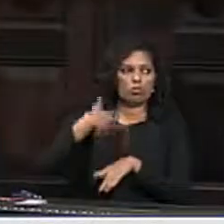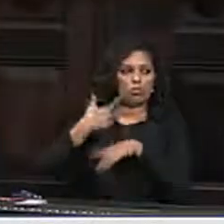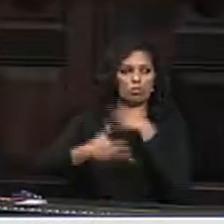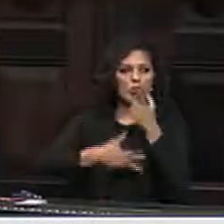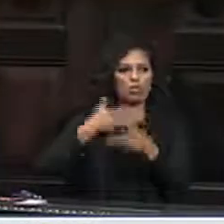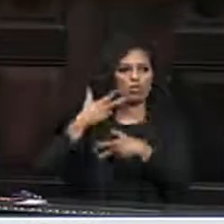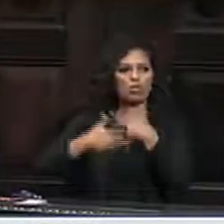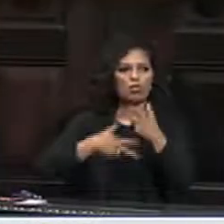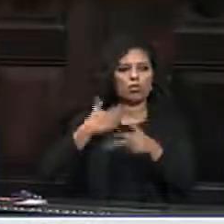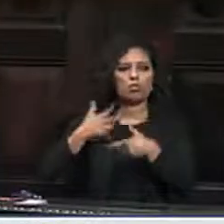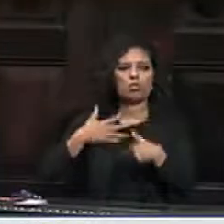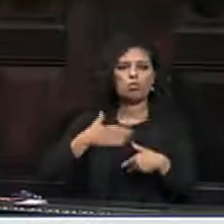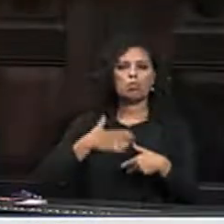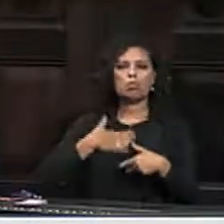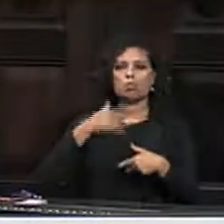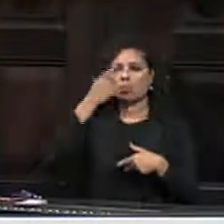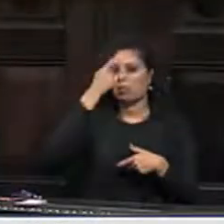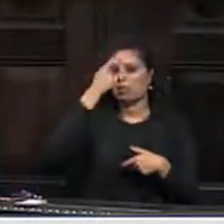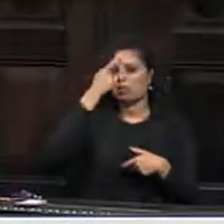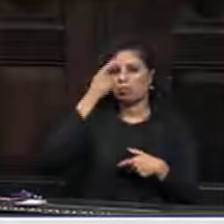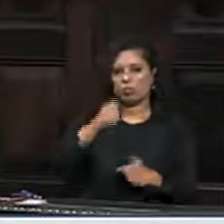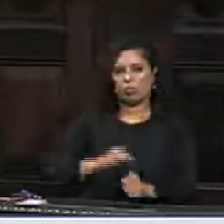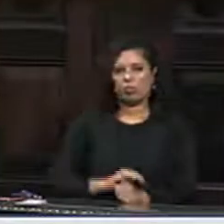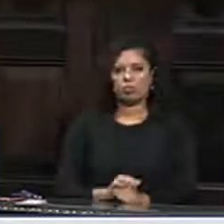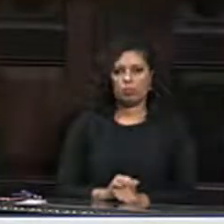externar a minha opinião.